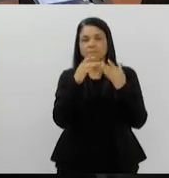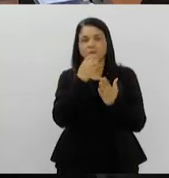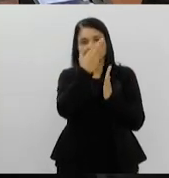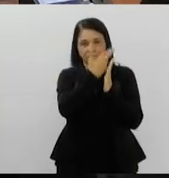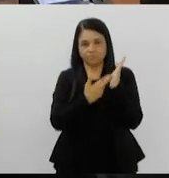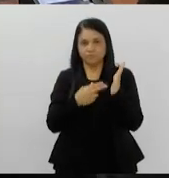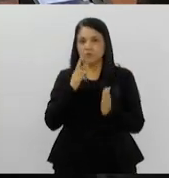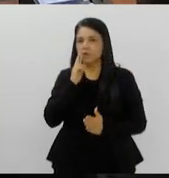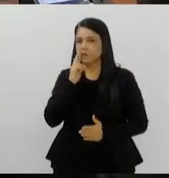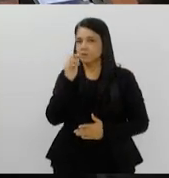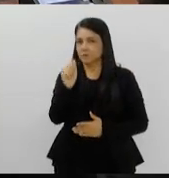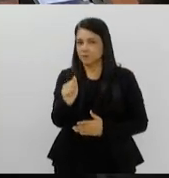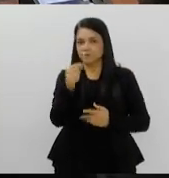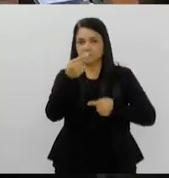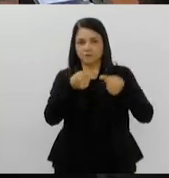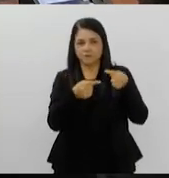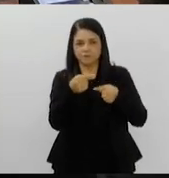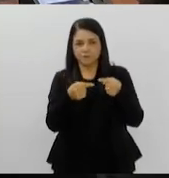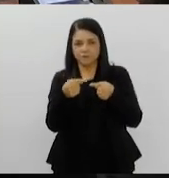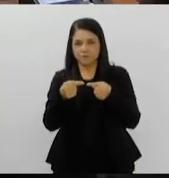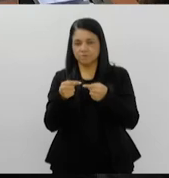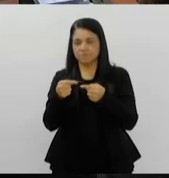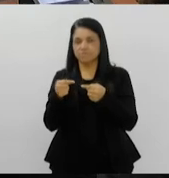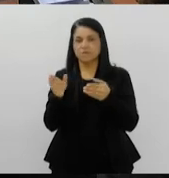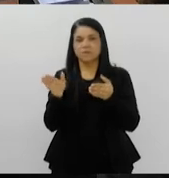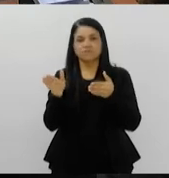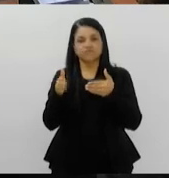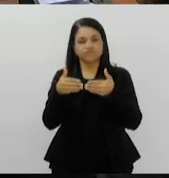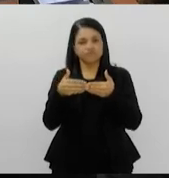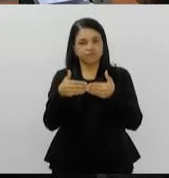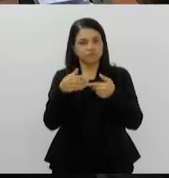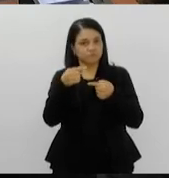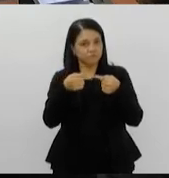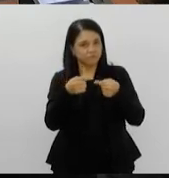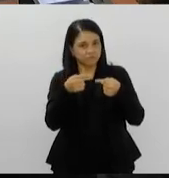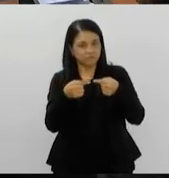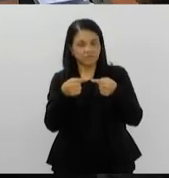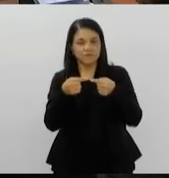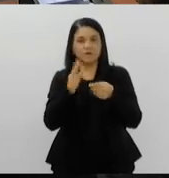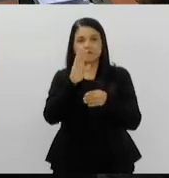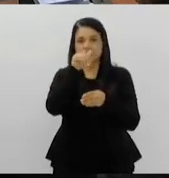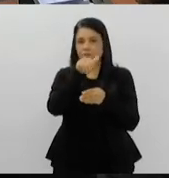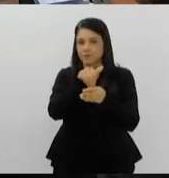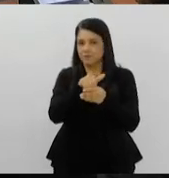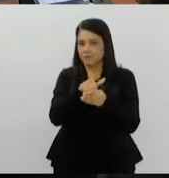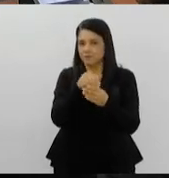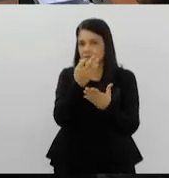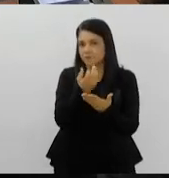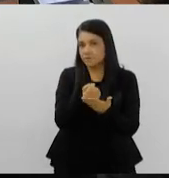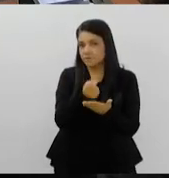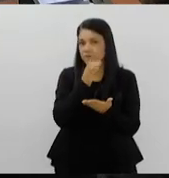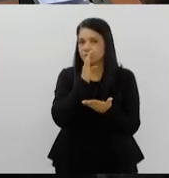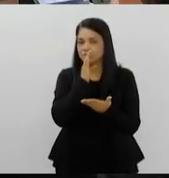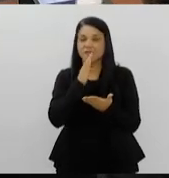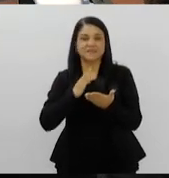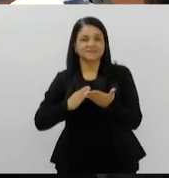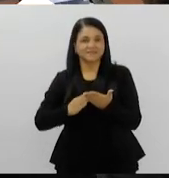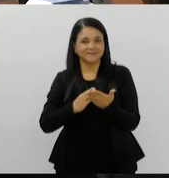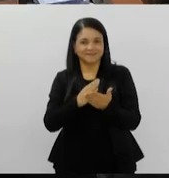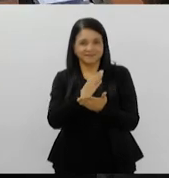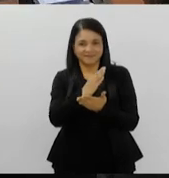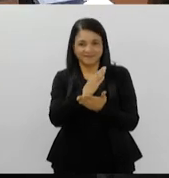Rodrigo Amorim. Em discussão, não havendo quem queira discutir, encerrada a discussão. Em votação, os senhores que aprovam, permaneçam como